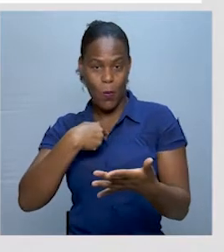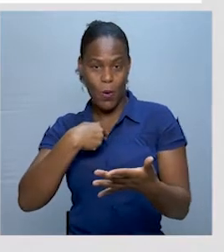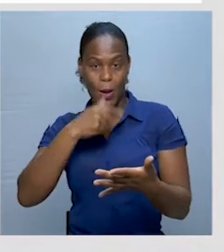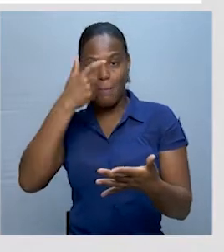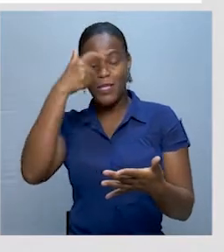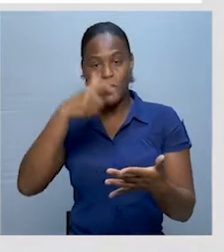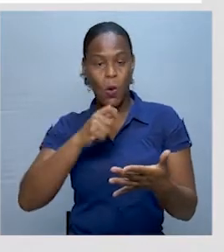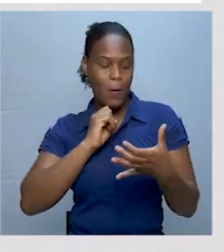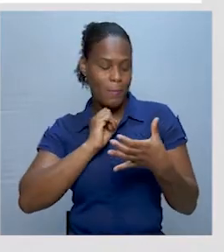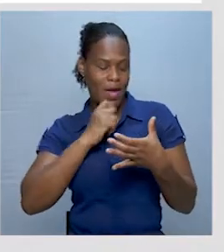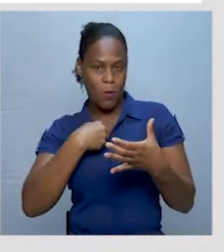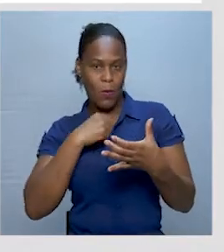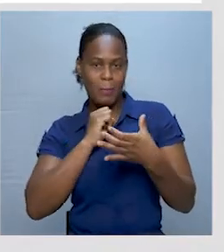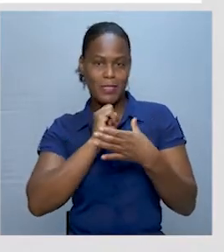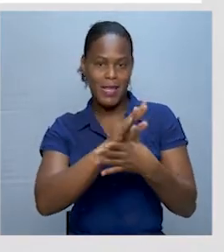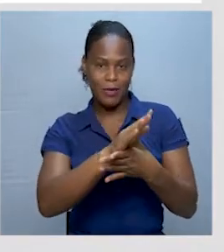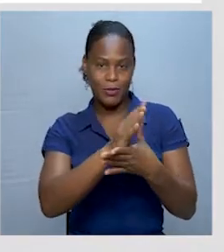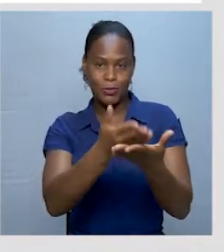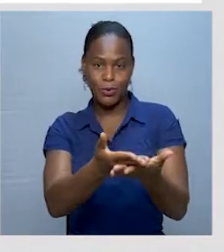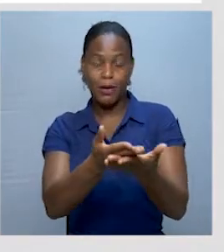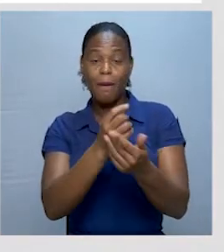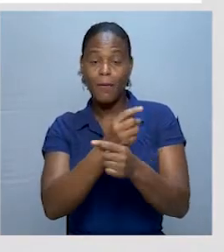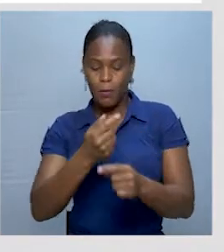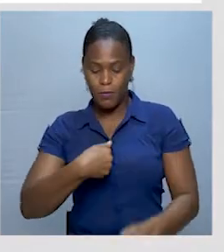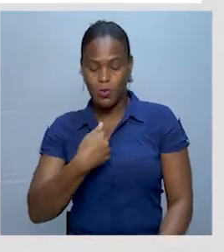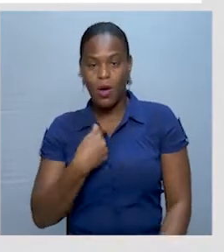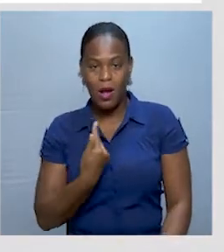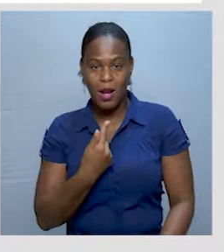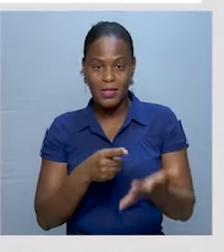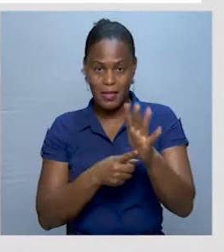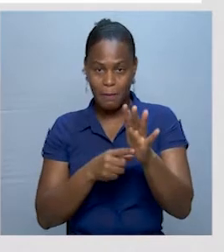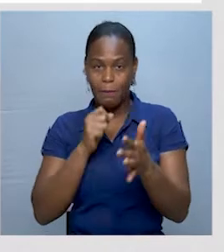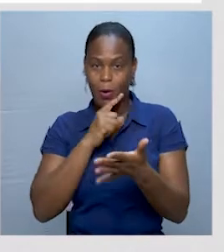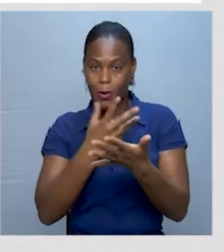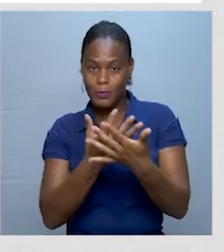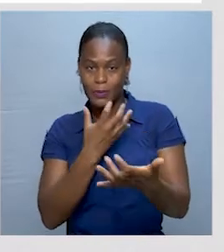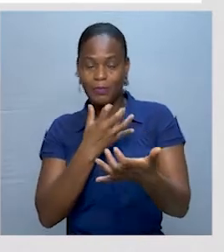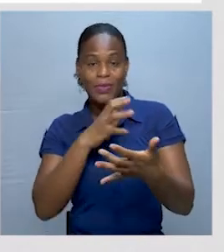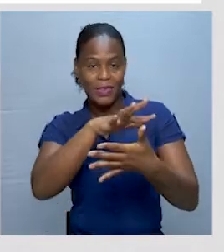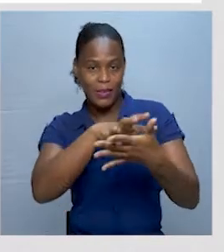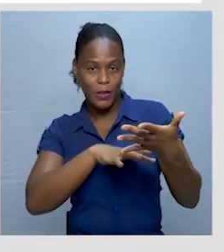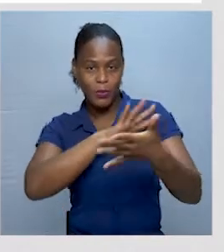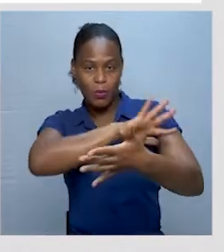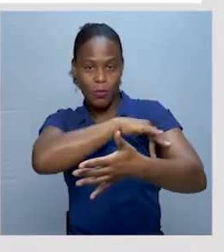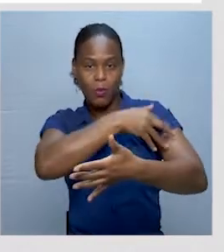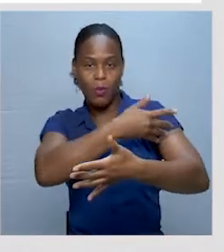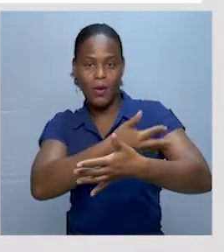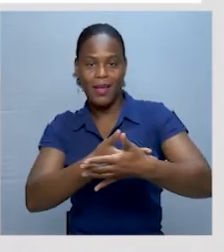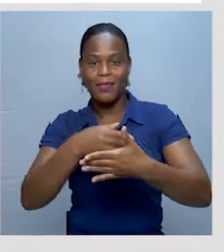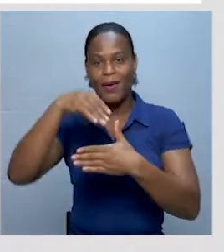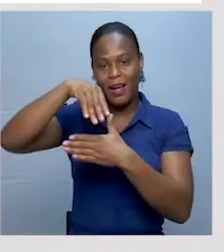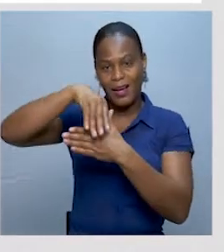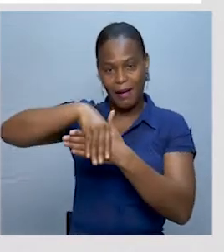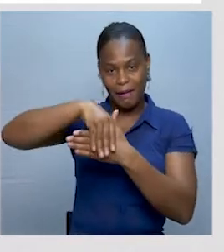o emissor, uma vez que possui um caráter pessoal. Como exemplos, podemos destacar os textos poéticos,